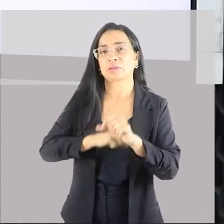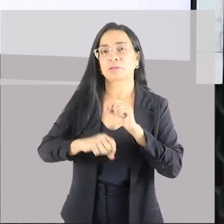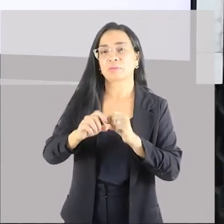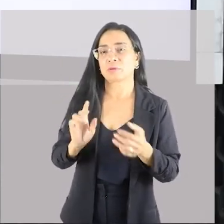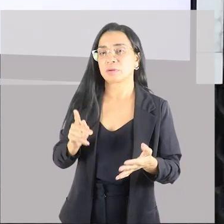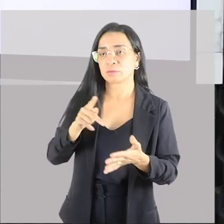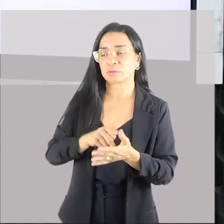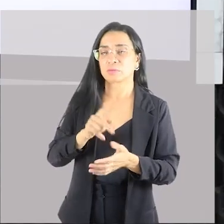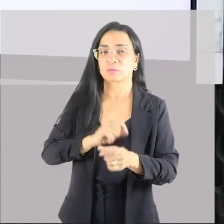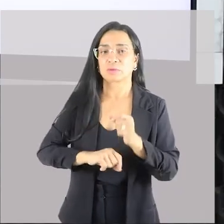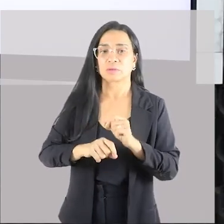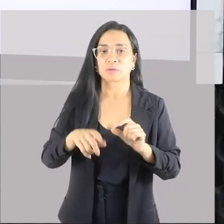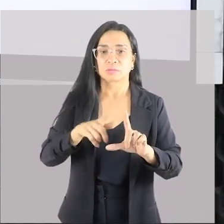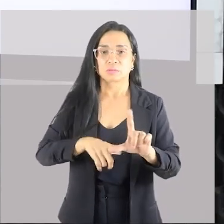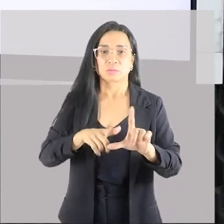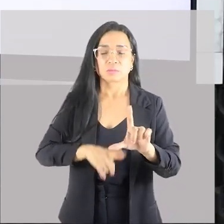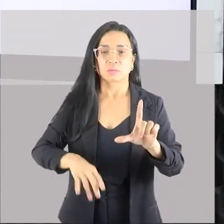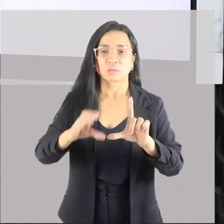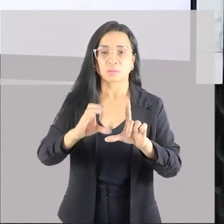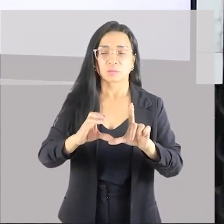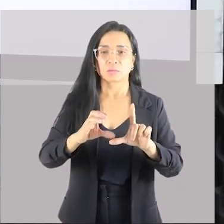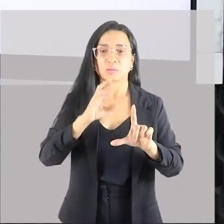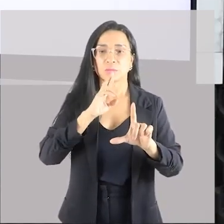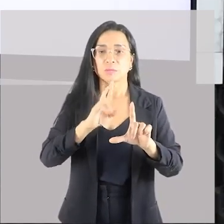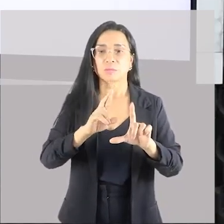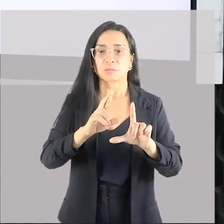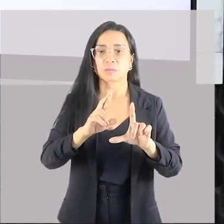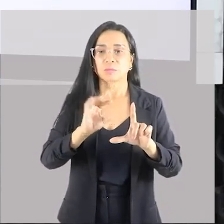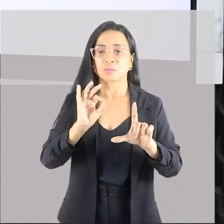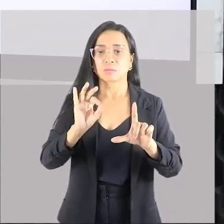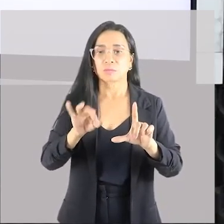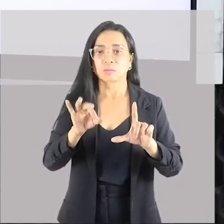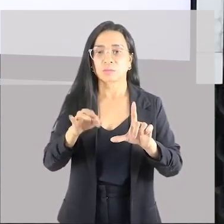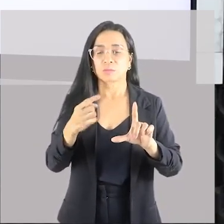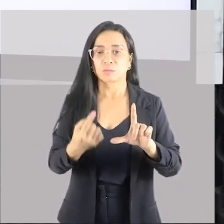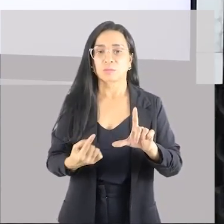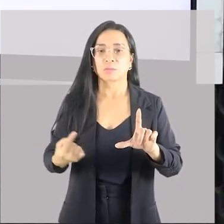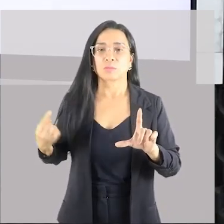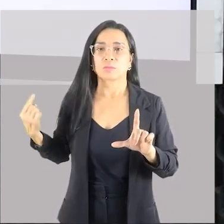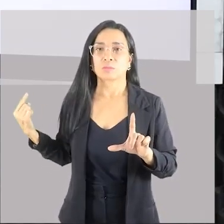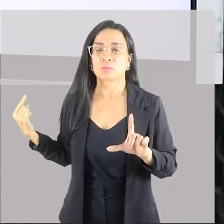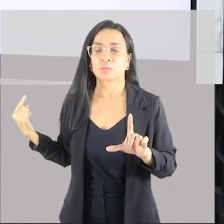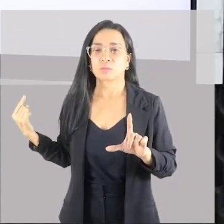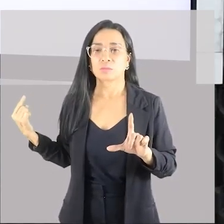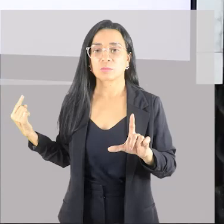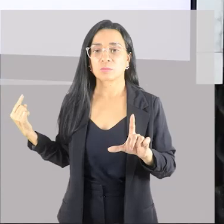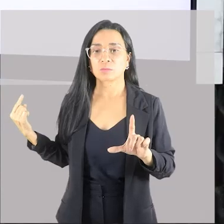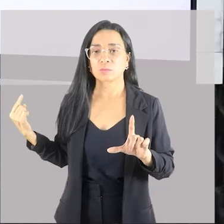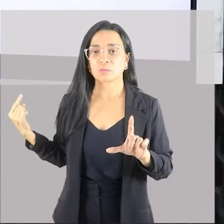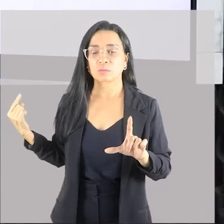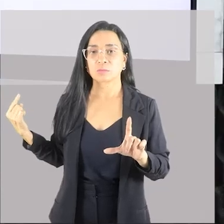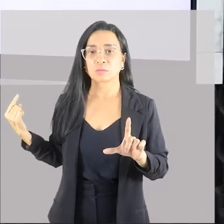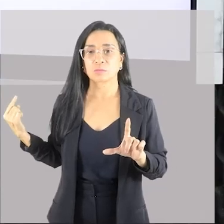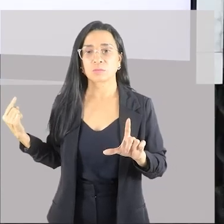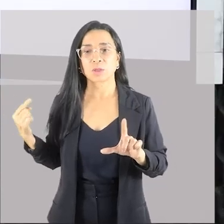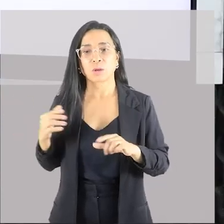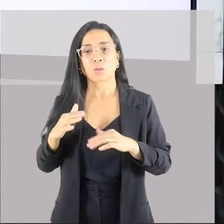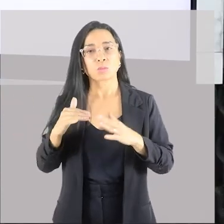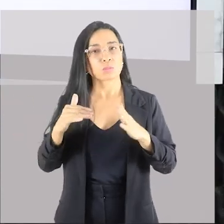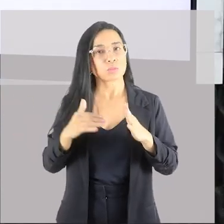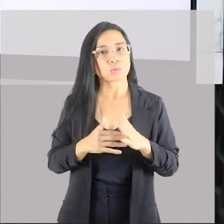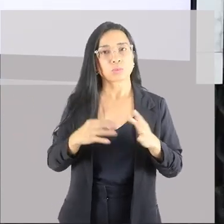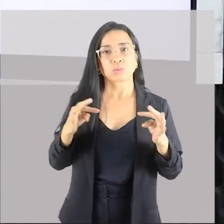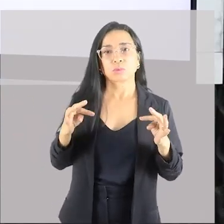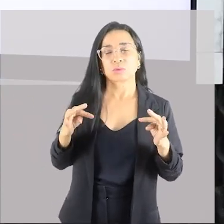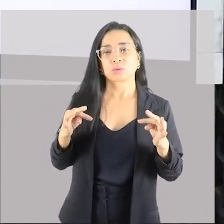aqui a letra C, realmente democracia participativa direta, mantida por meio de assembleias em que os cidadãos, todos os